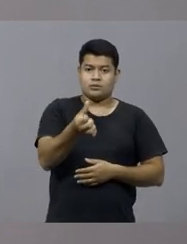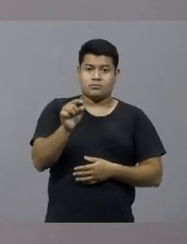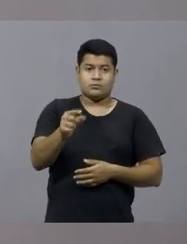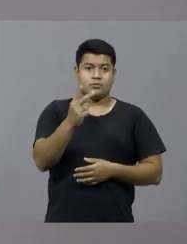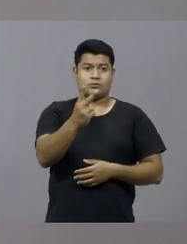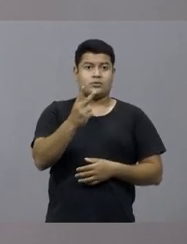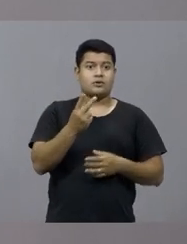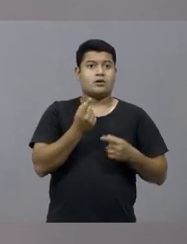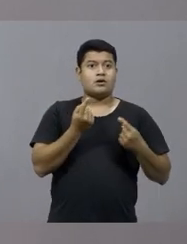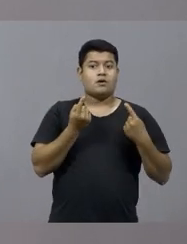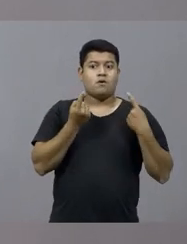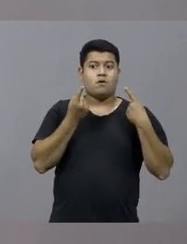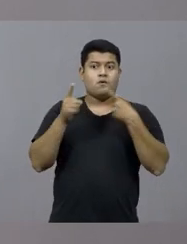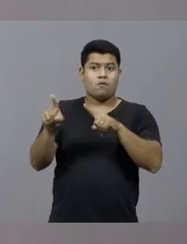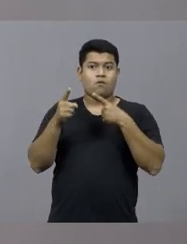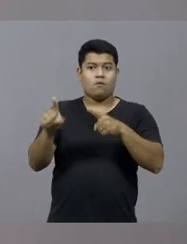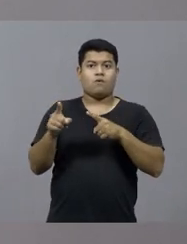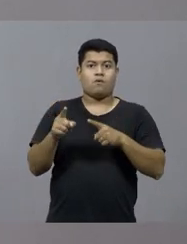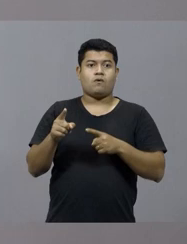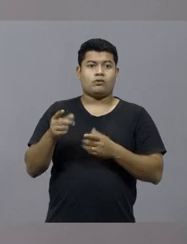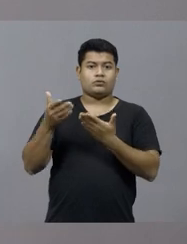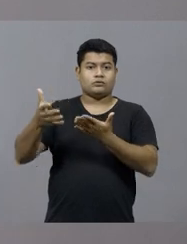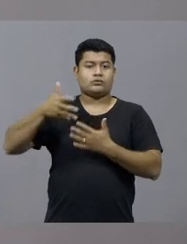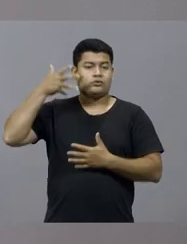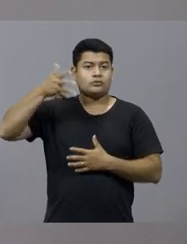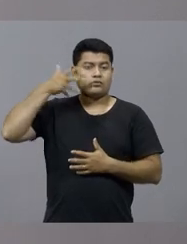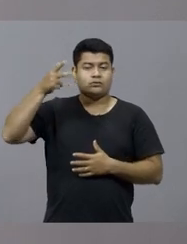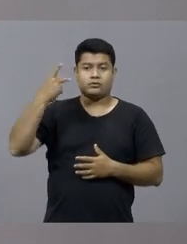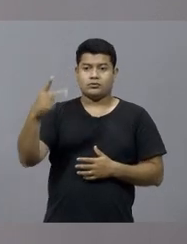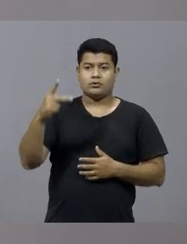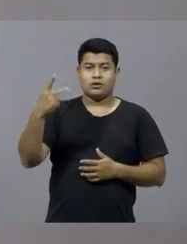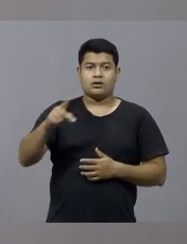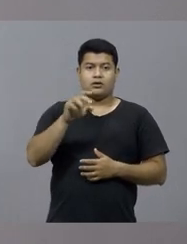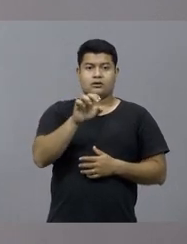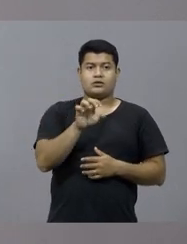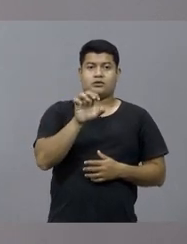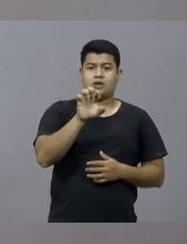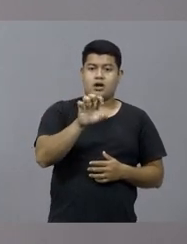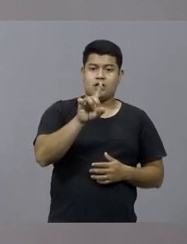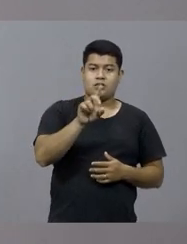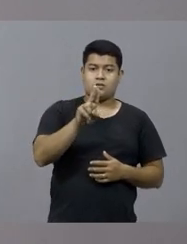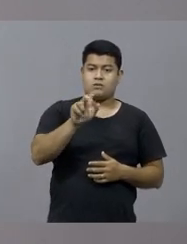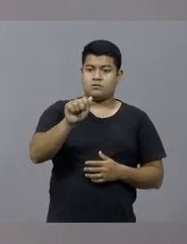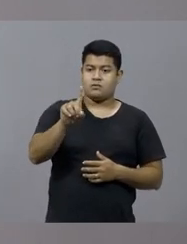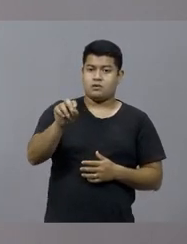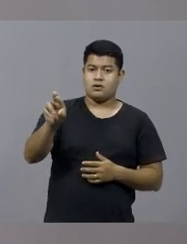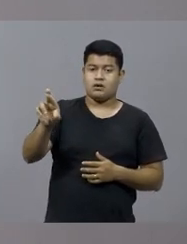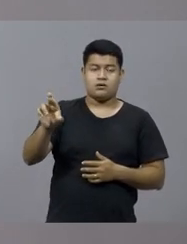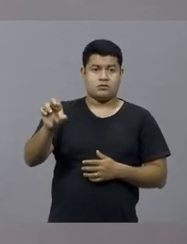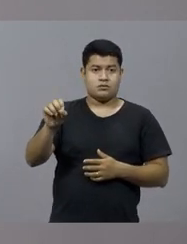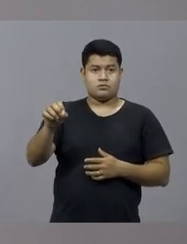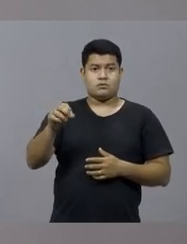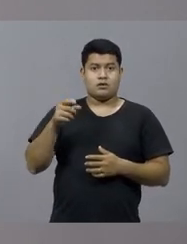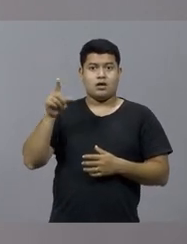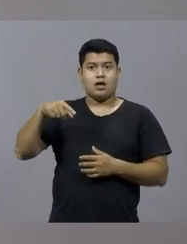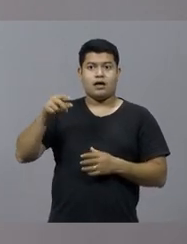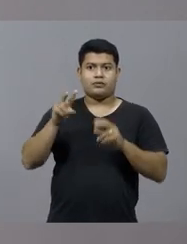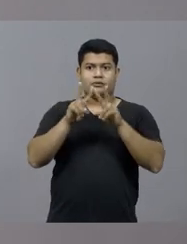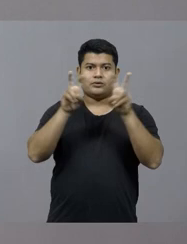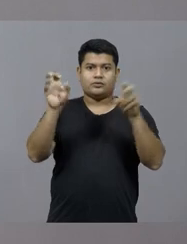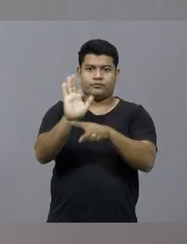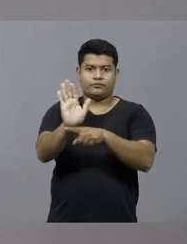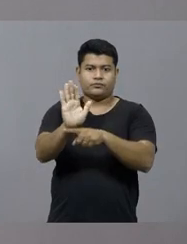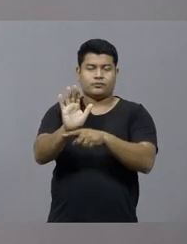em repúdio às declarações deste senhor, Eduardo Bueno, em um vídeo que ele chama, inclusive, de liberdade de